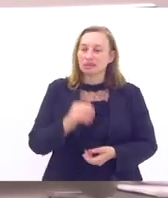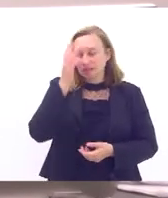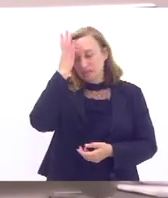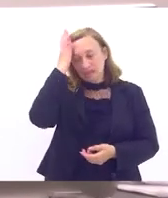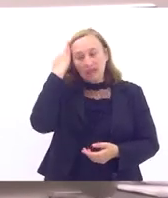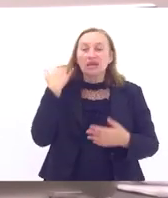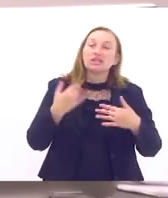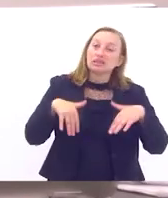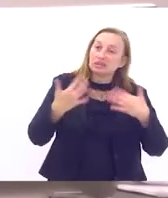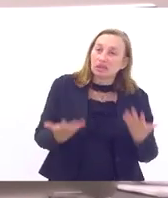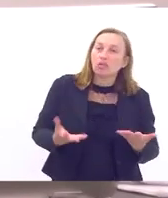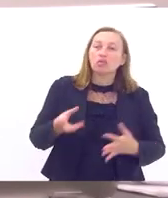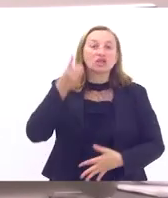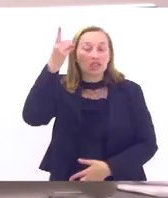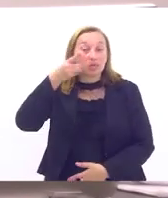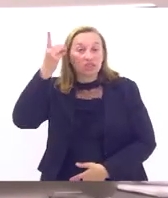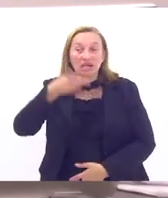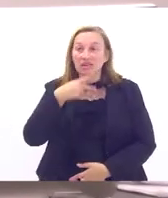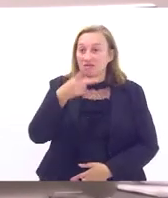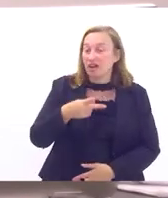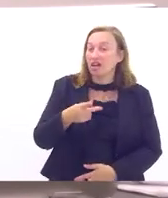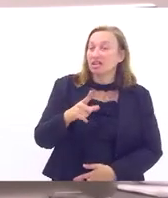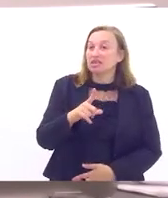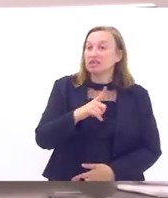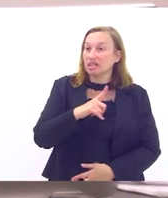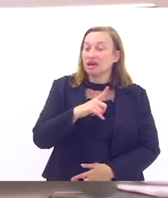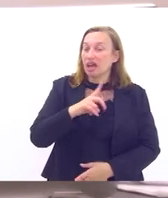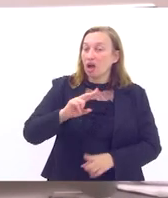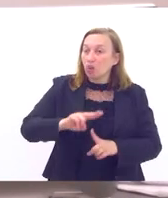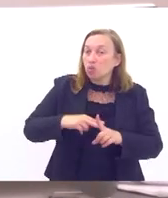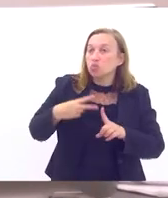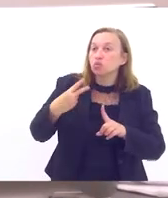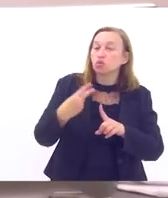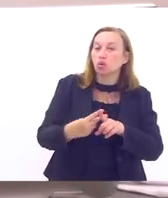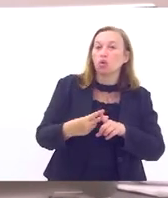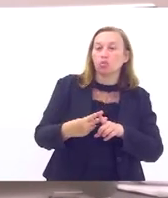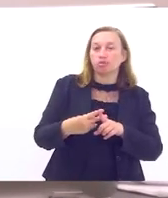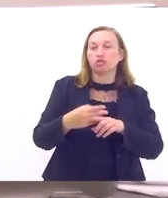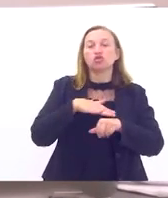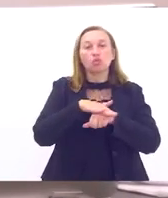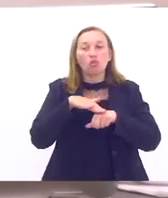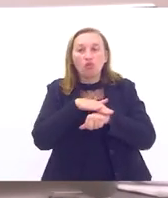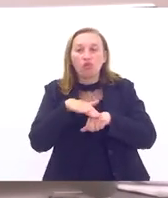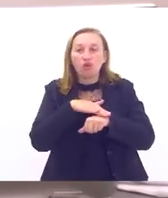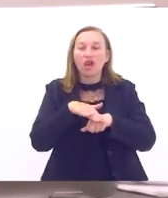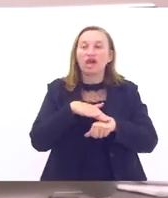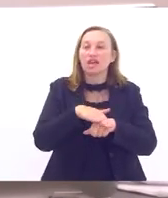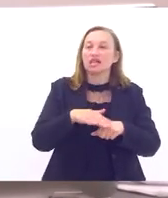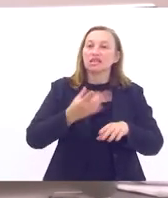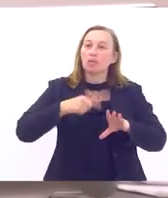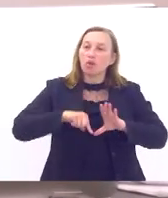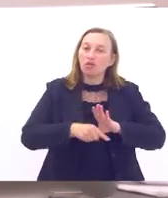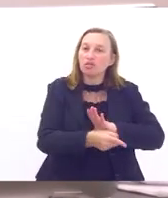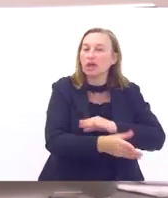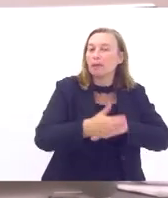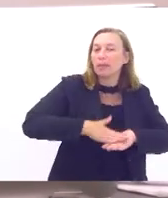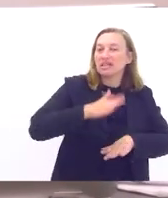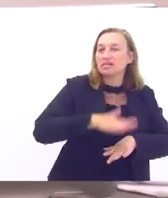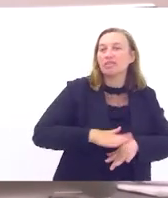Então, quando a deputada diz que a gente terá desdobramentos dessa conversa, a possibilidade de esmiuçar cada um desses